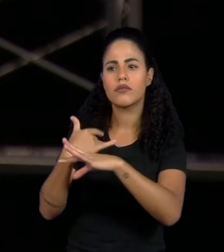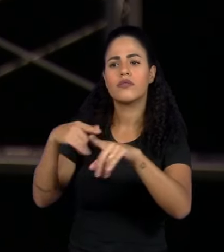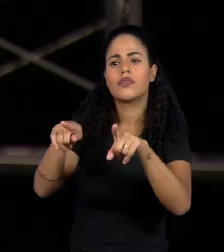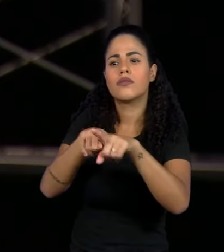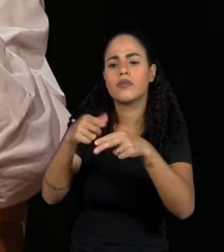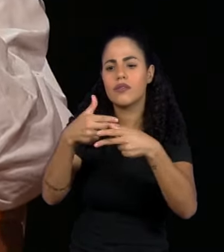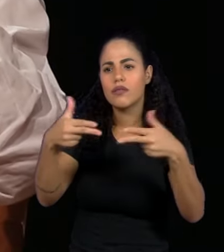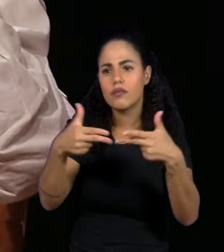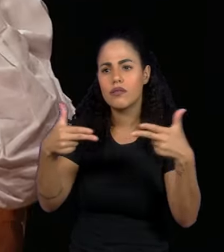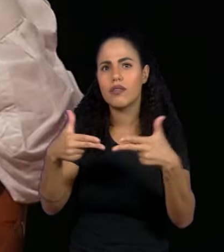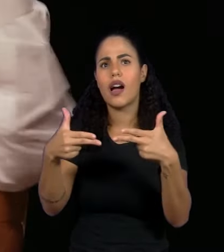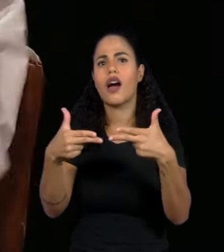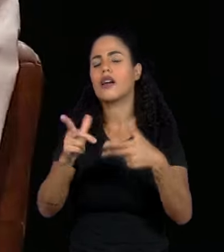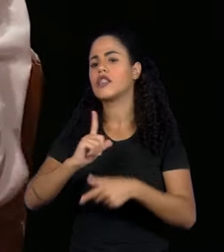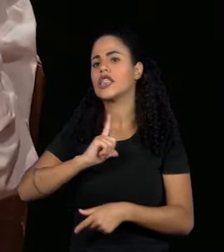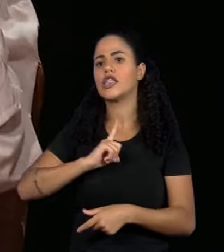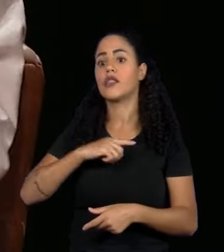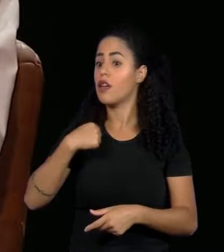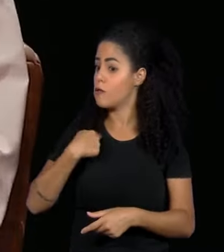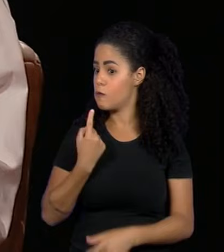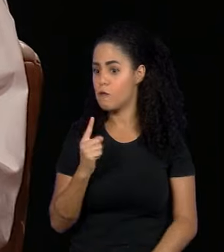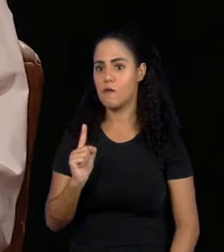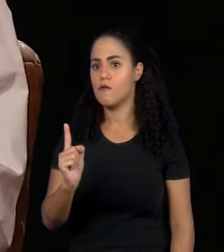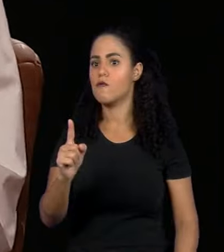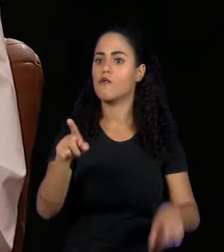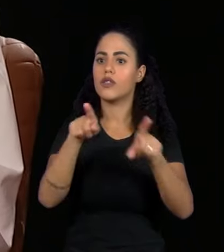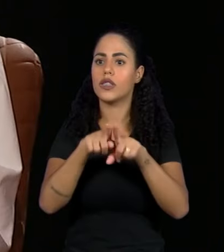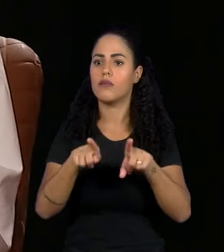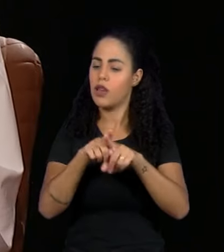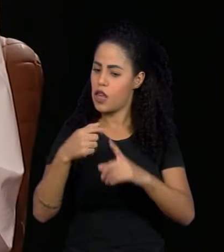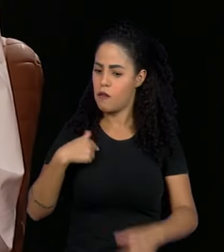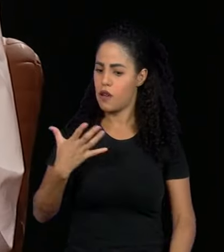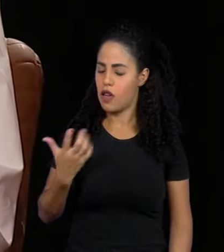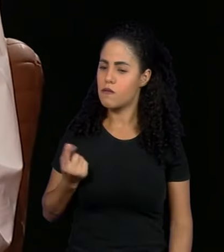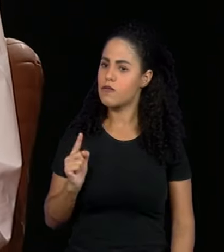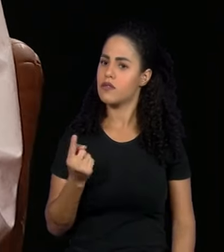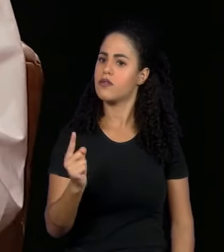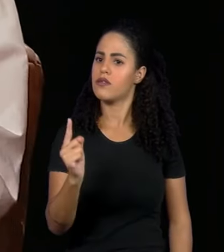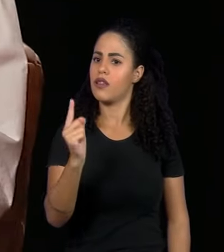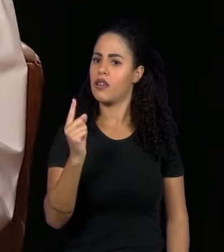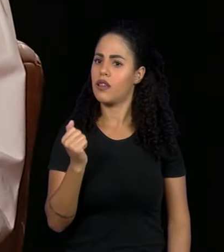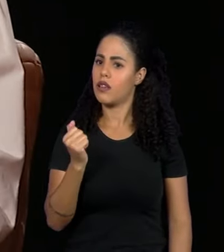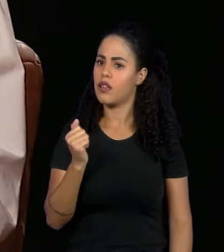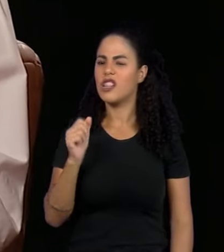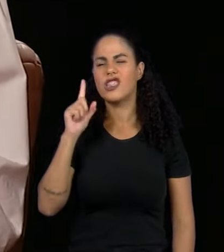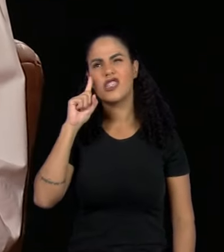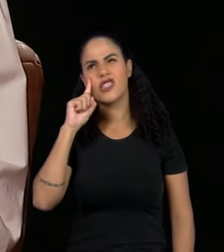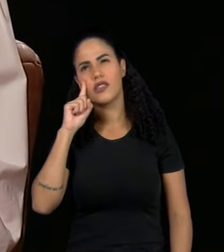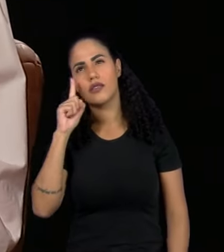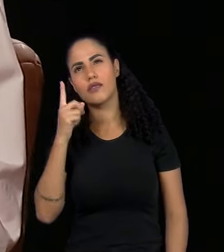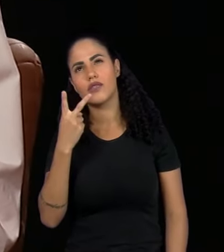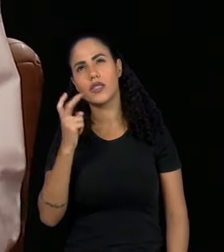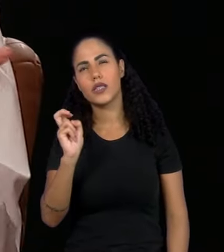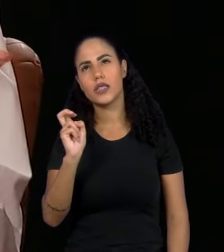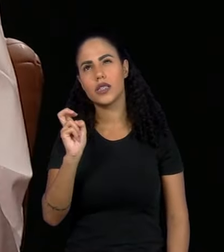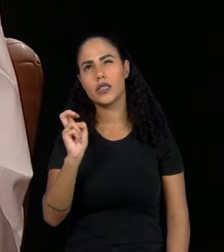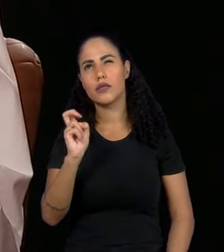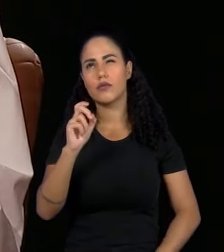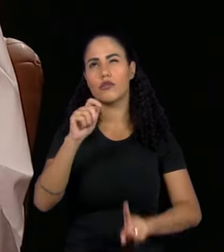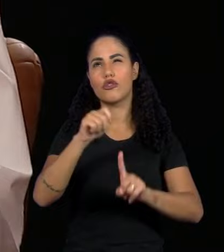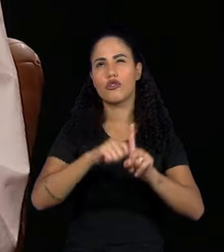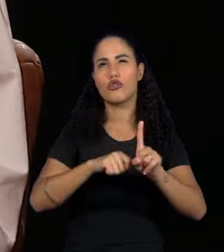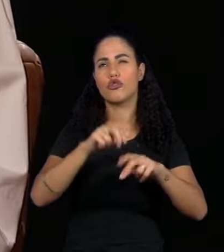Então era muito... Eu falei, vamos para lá, vai ser um Woodstock, né? Isso era no dia 25 de